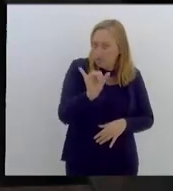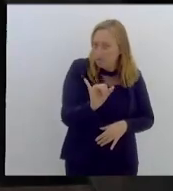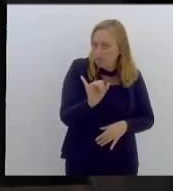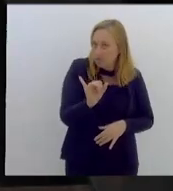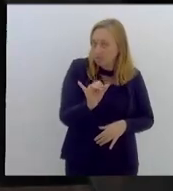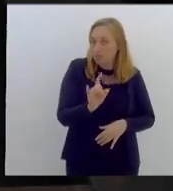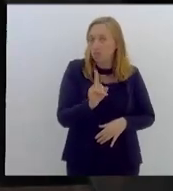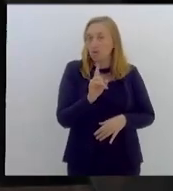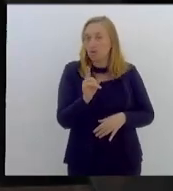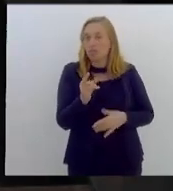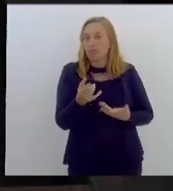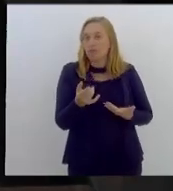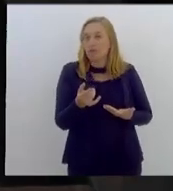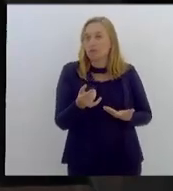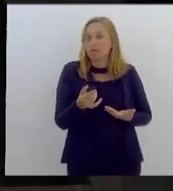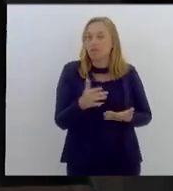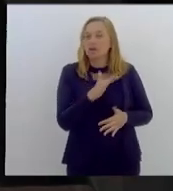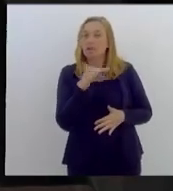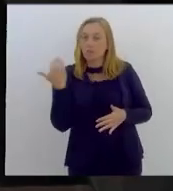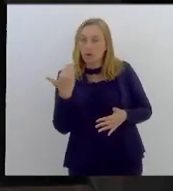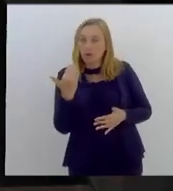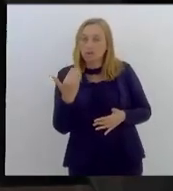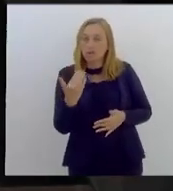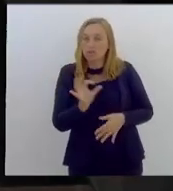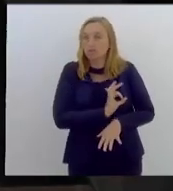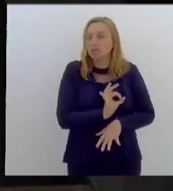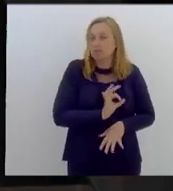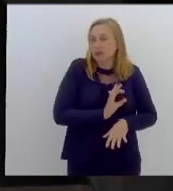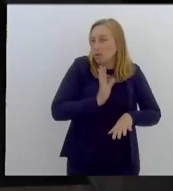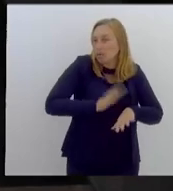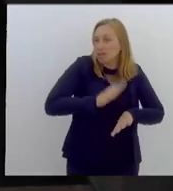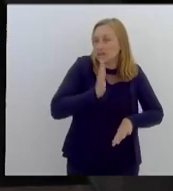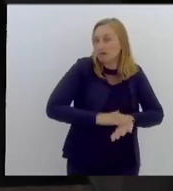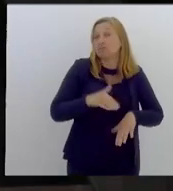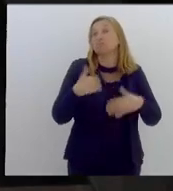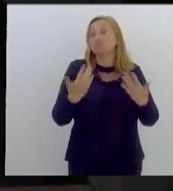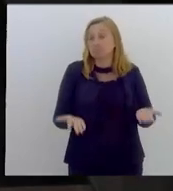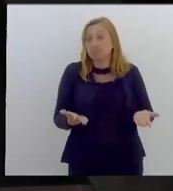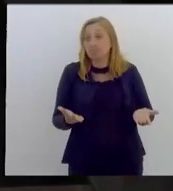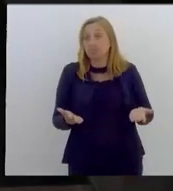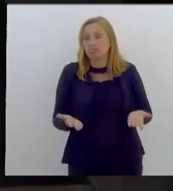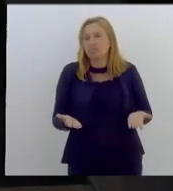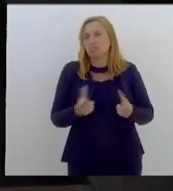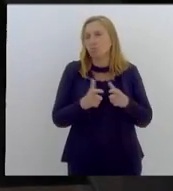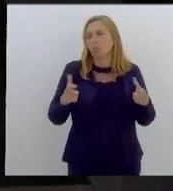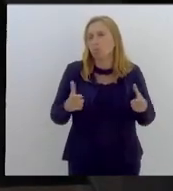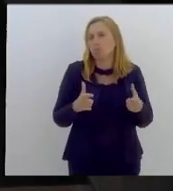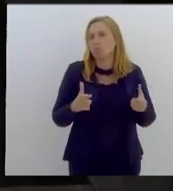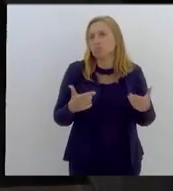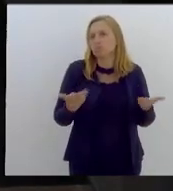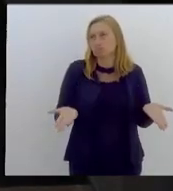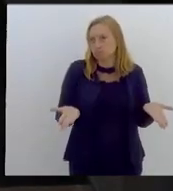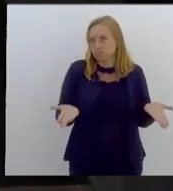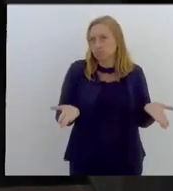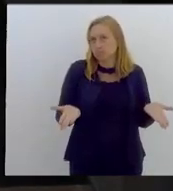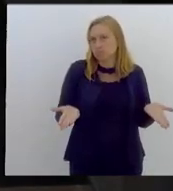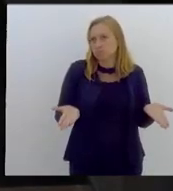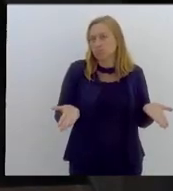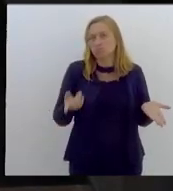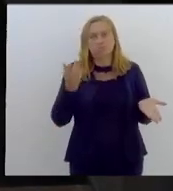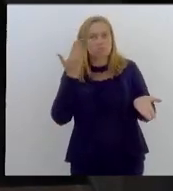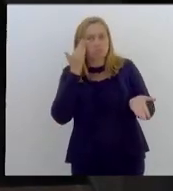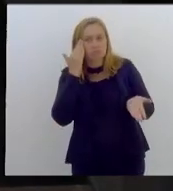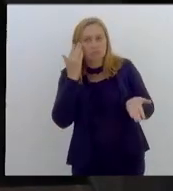não é à toa que a letalidade policial é cada vez gigante e maior. E nessa lógica